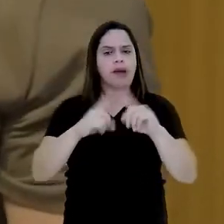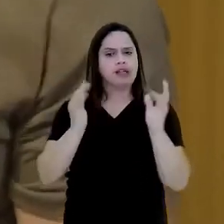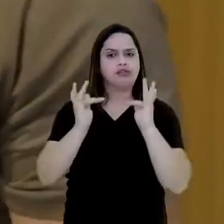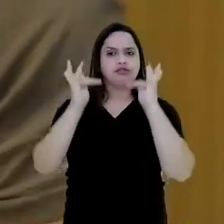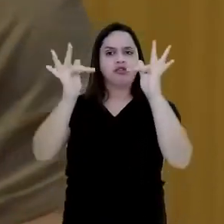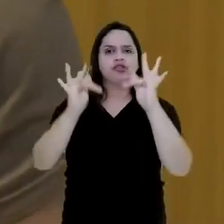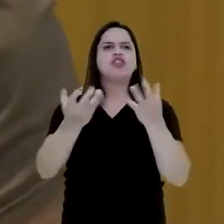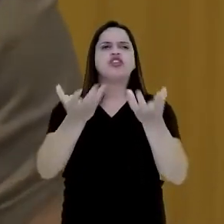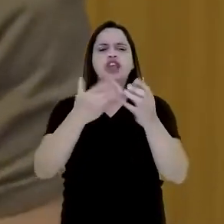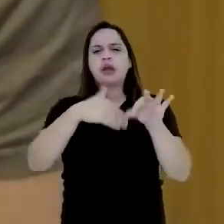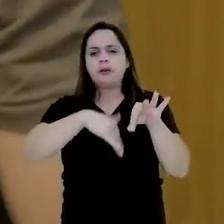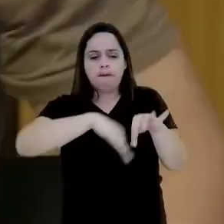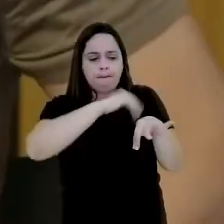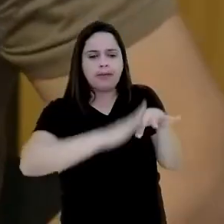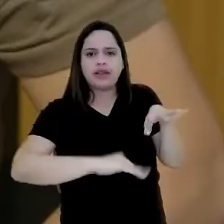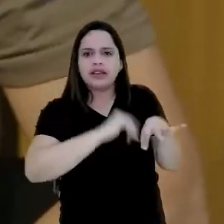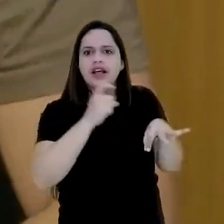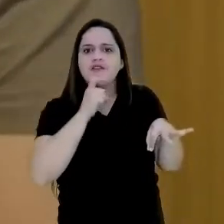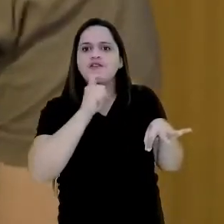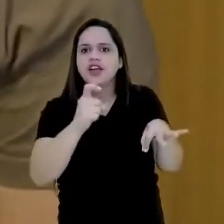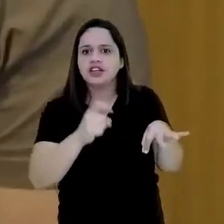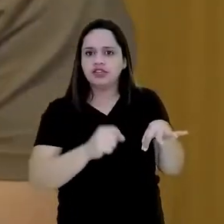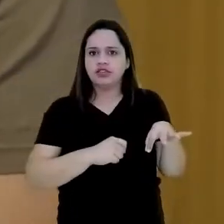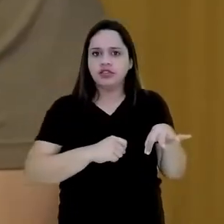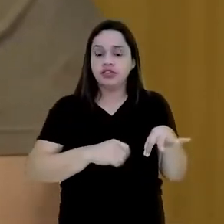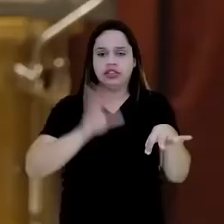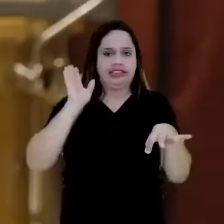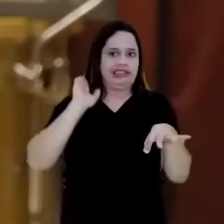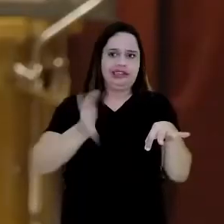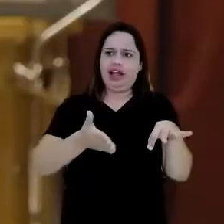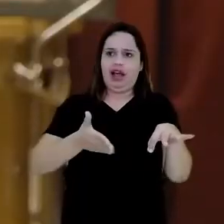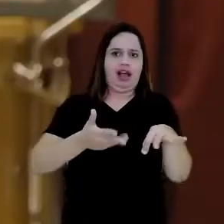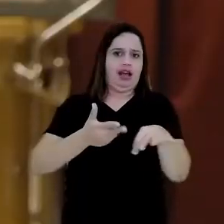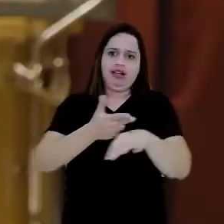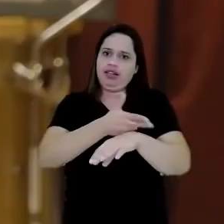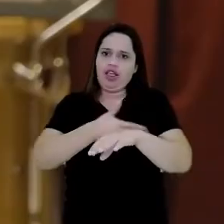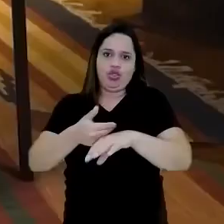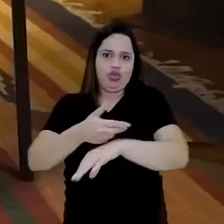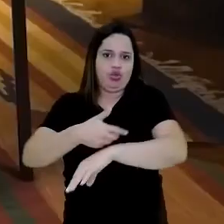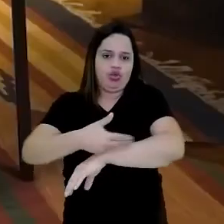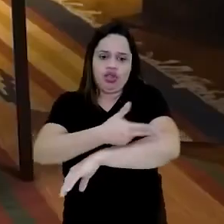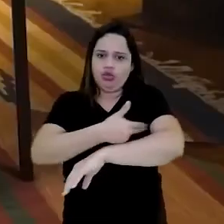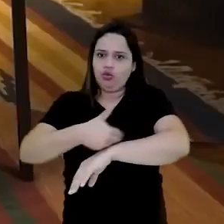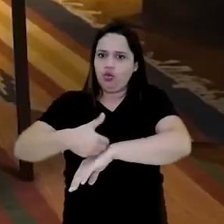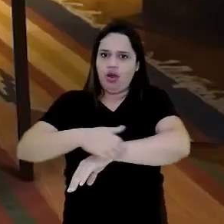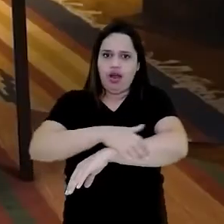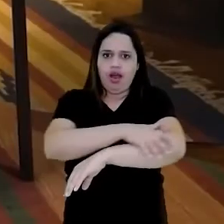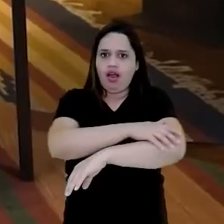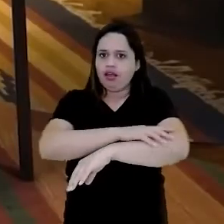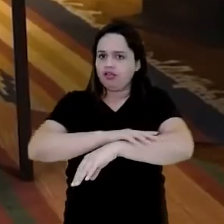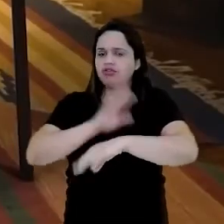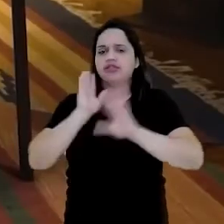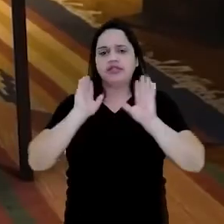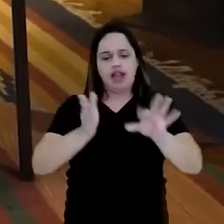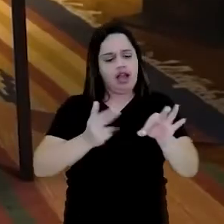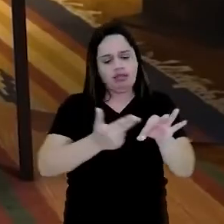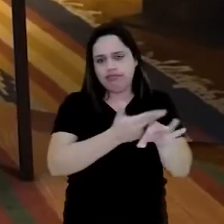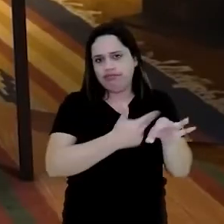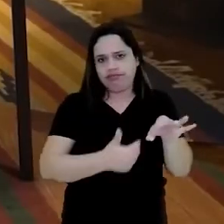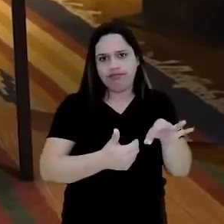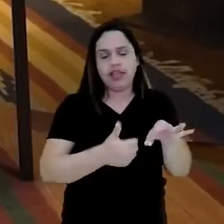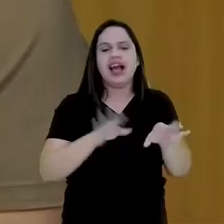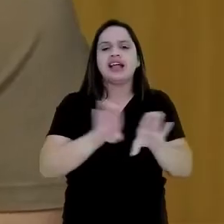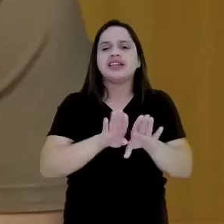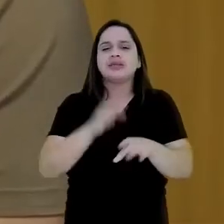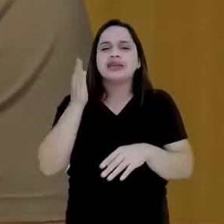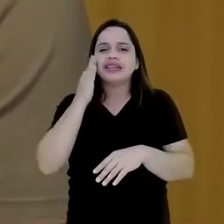fazendo bacana tenho medo do futuro eu quero aplicar minha potência de velho vai ser possível isso na tatuagem a solta